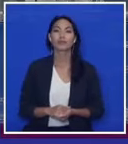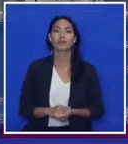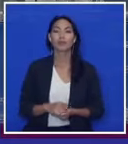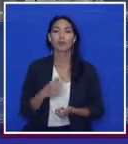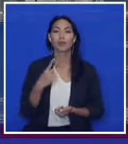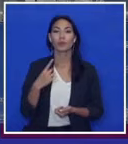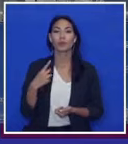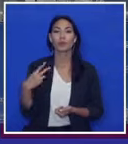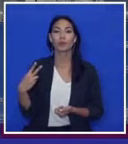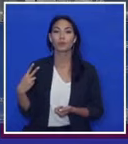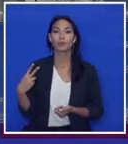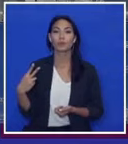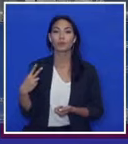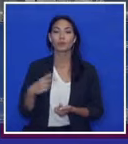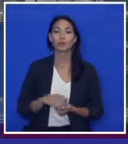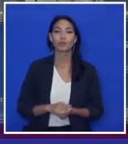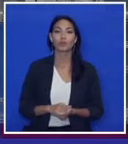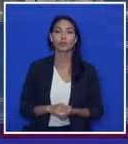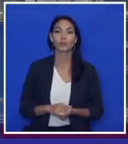12.